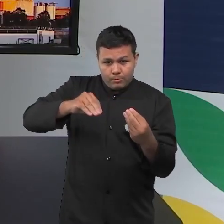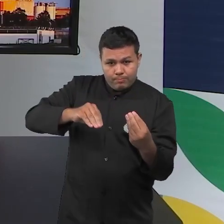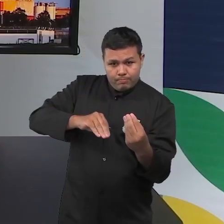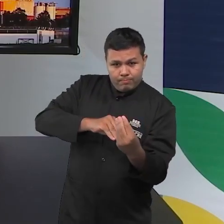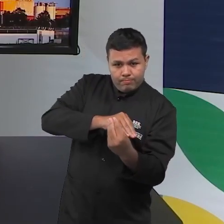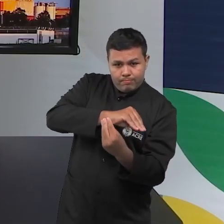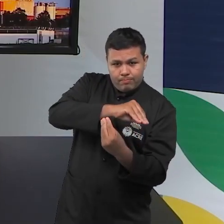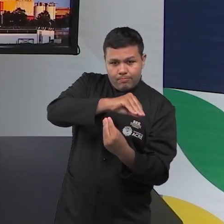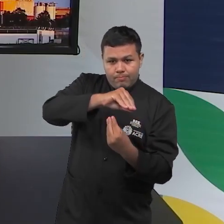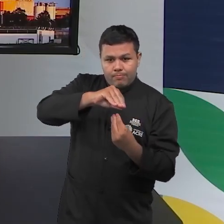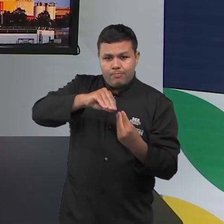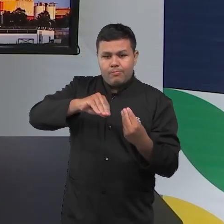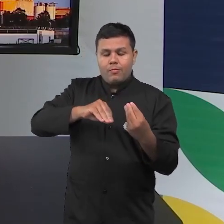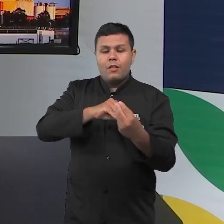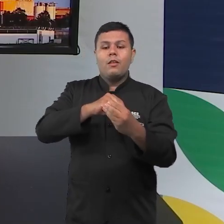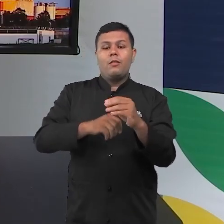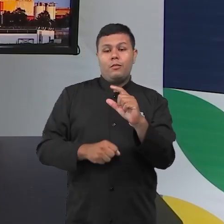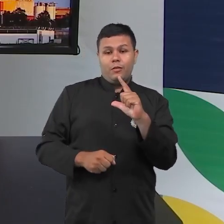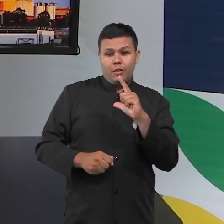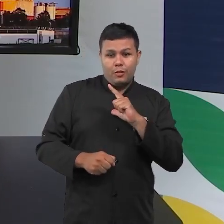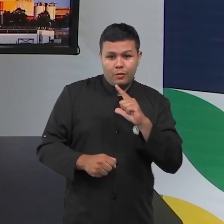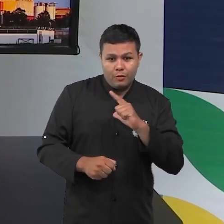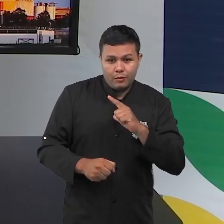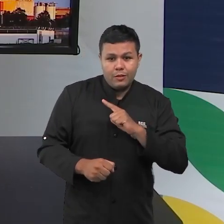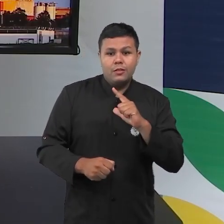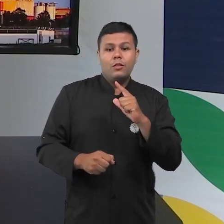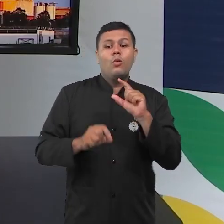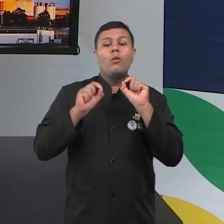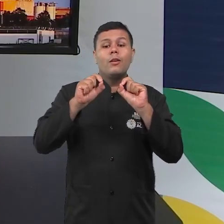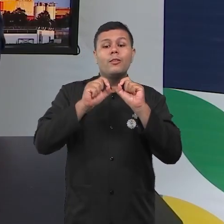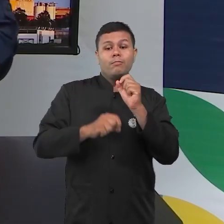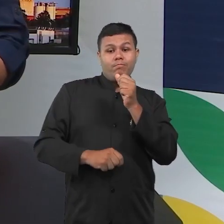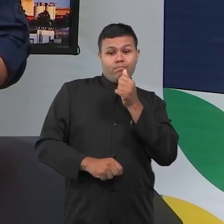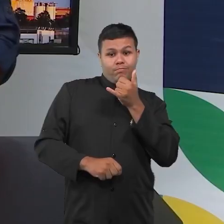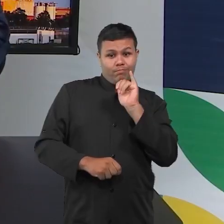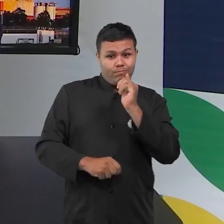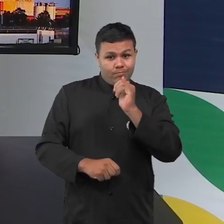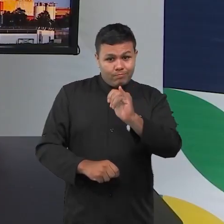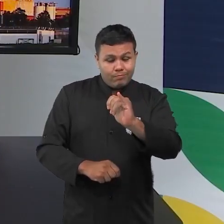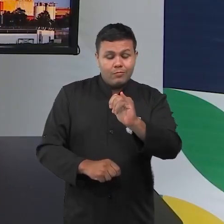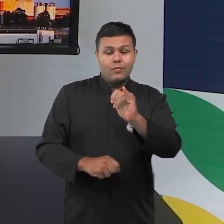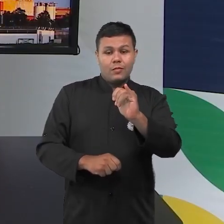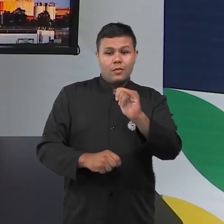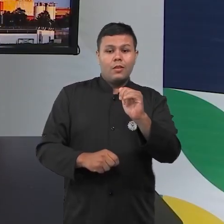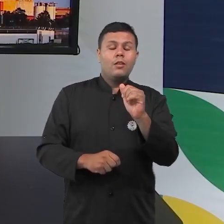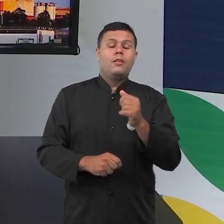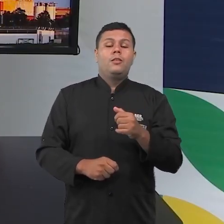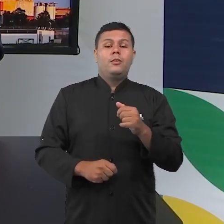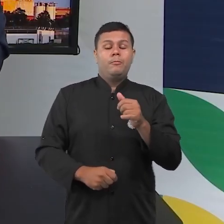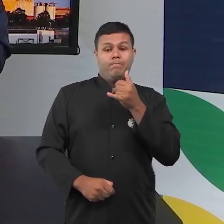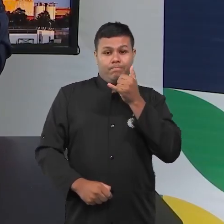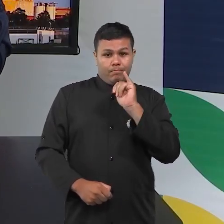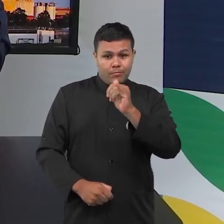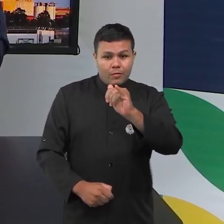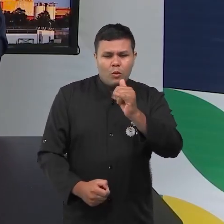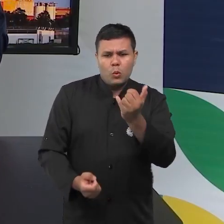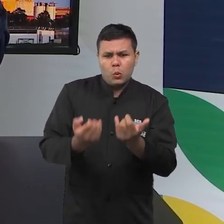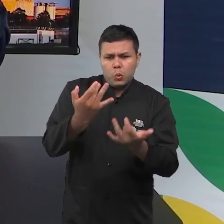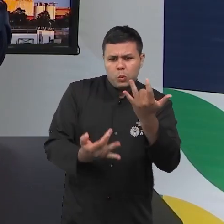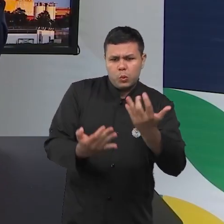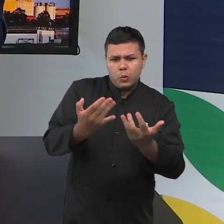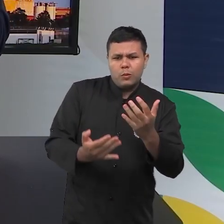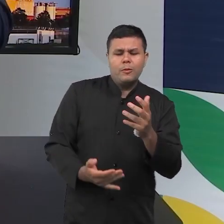dessa reação eu vou ter uma grande produção de energia. E essa produção de energia vai ser responsável por aquecer as